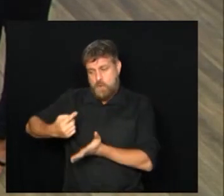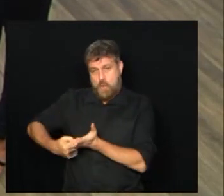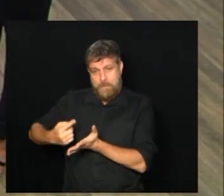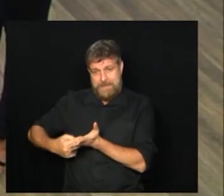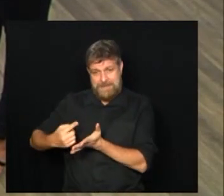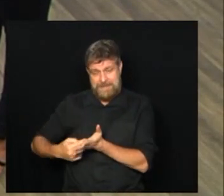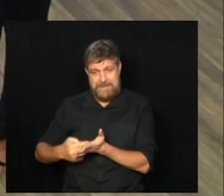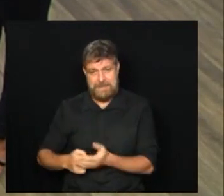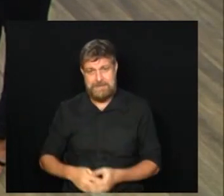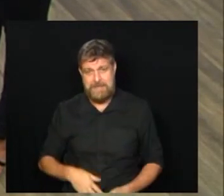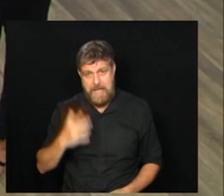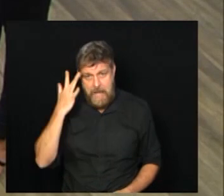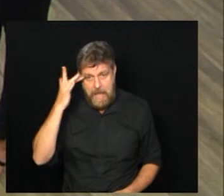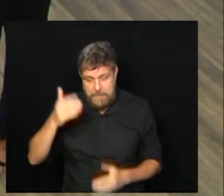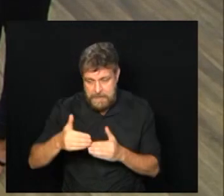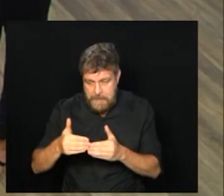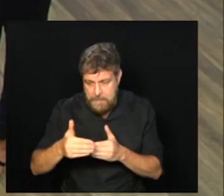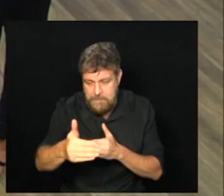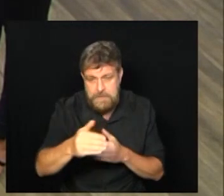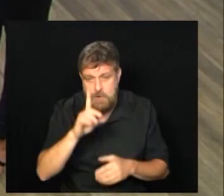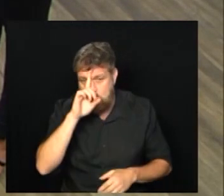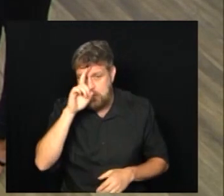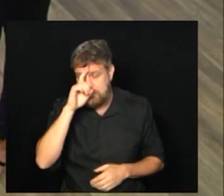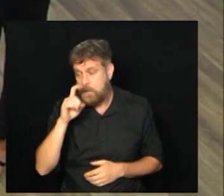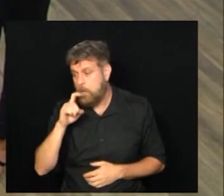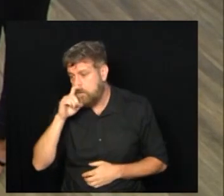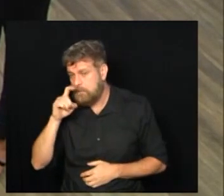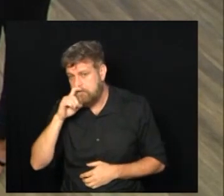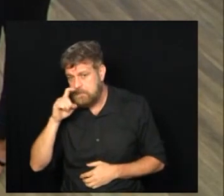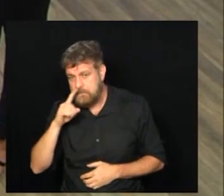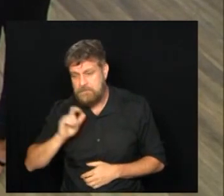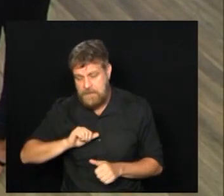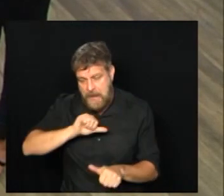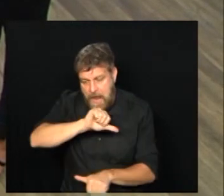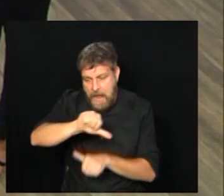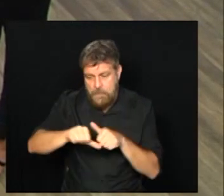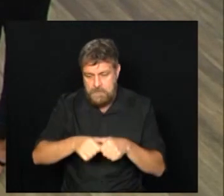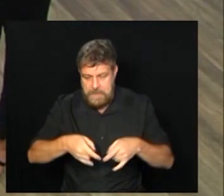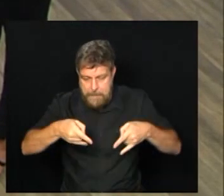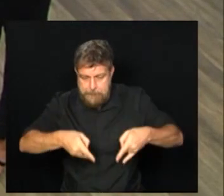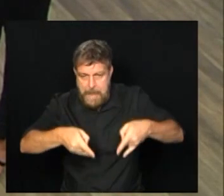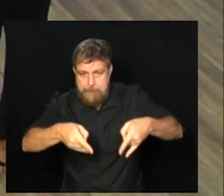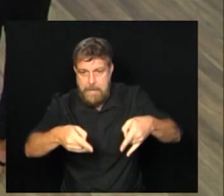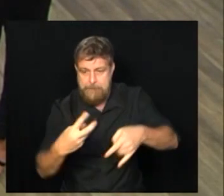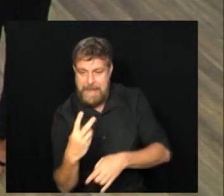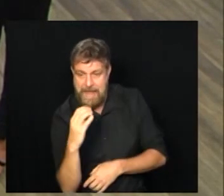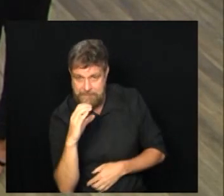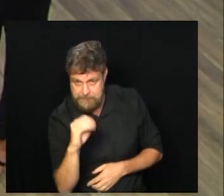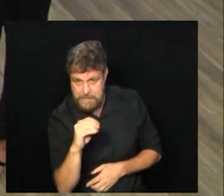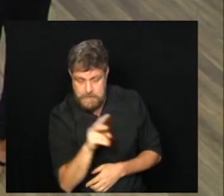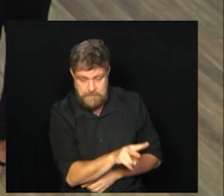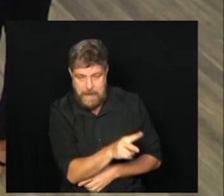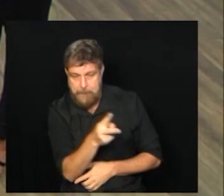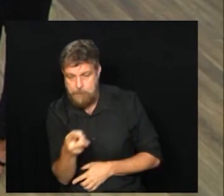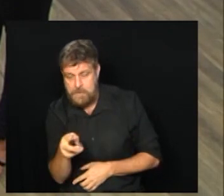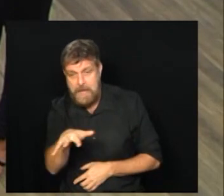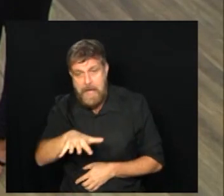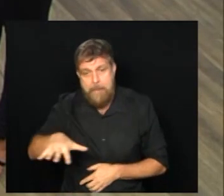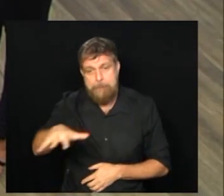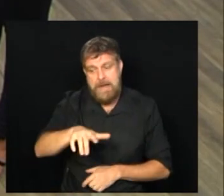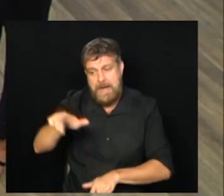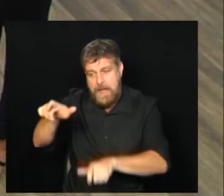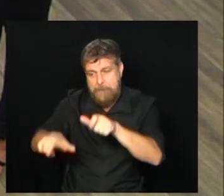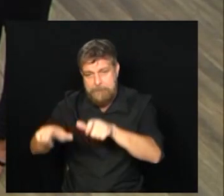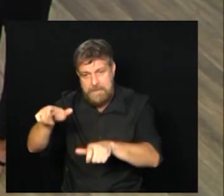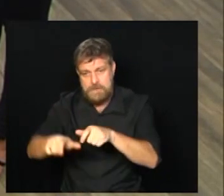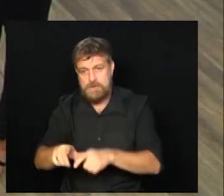a partir de amanhã, o Hospital Ouro Verde vai fazer a conversão de 20 leitos de enfermaria para pacientes clínicos.